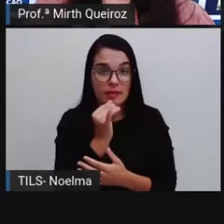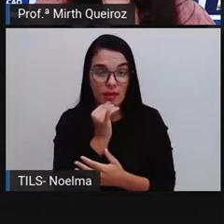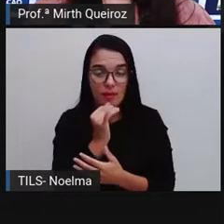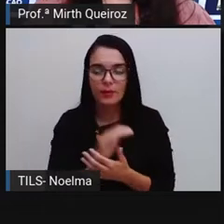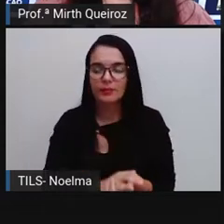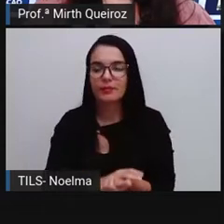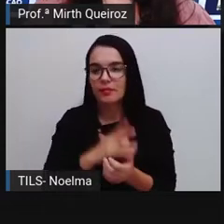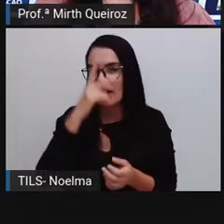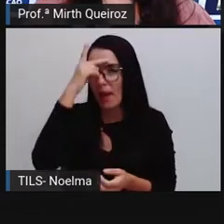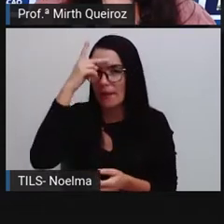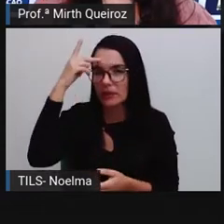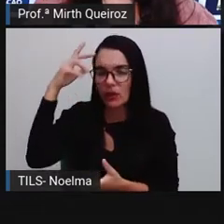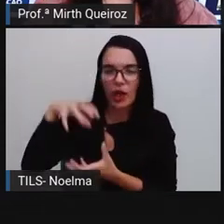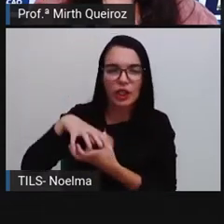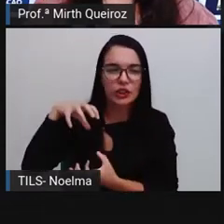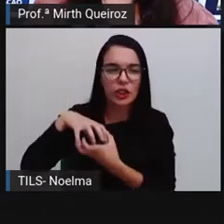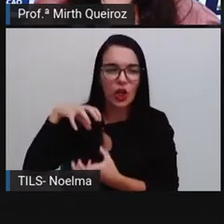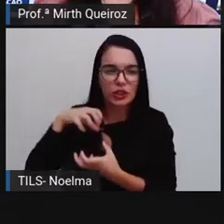exemplo,